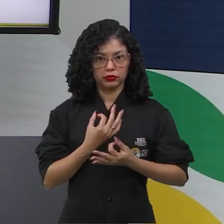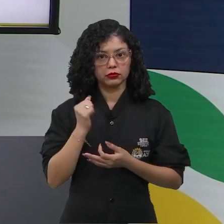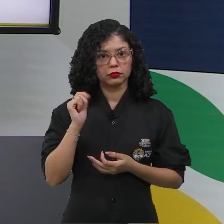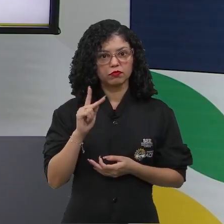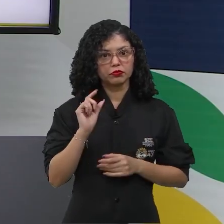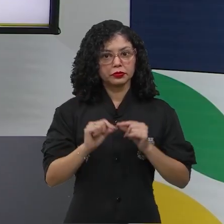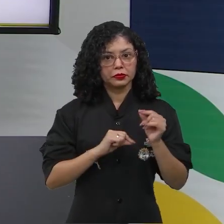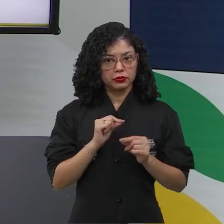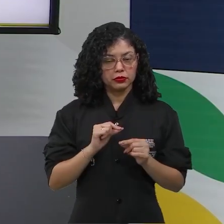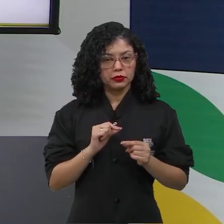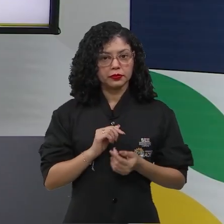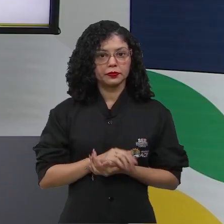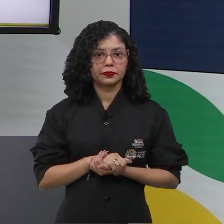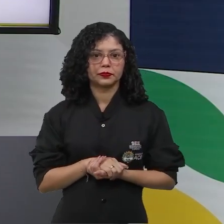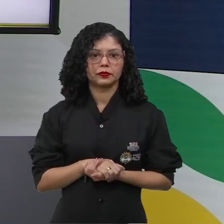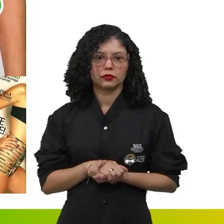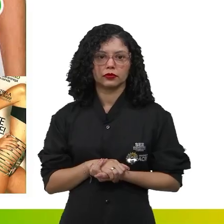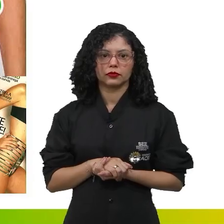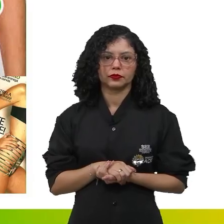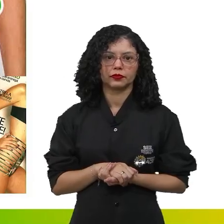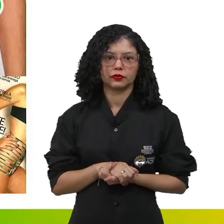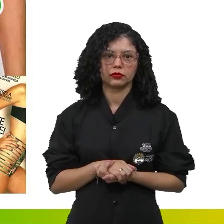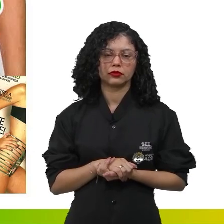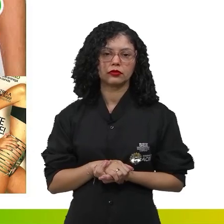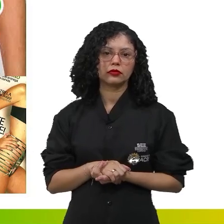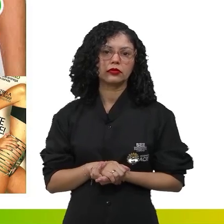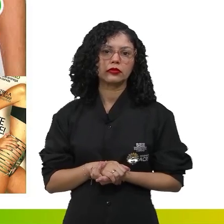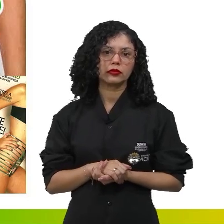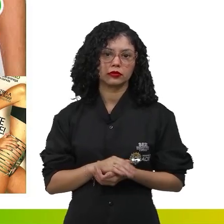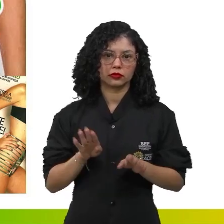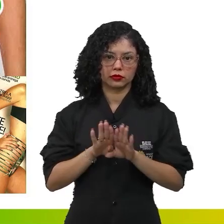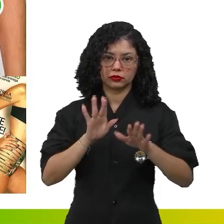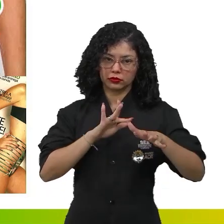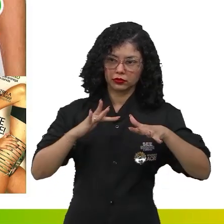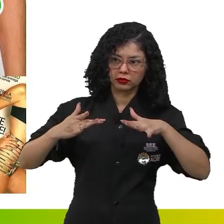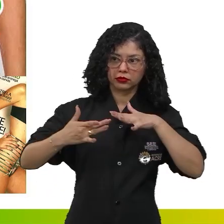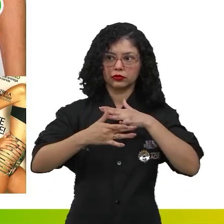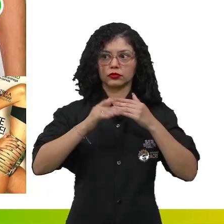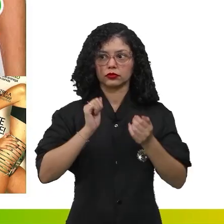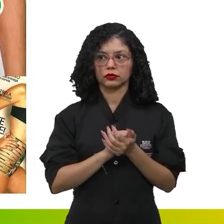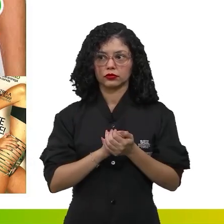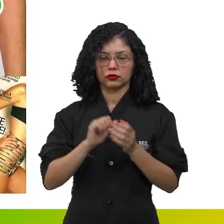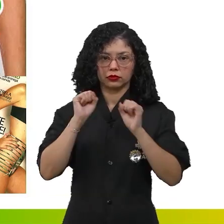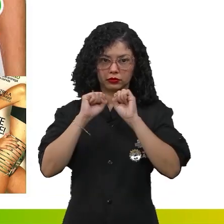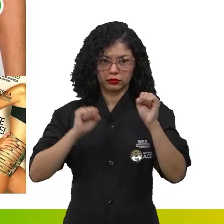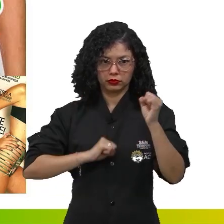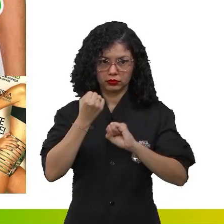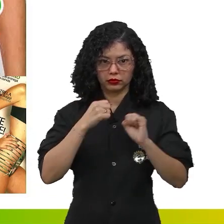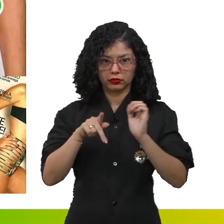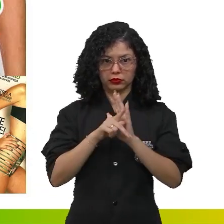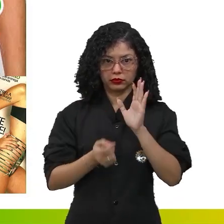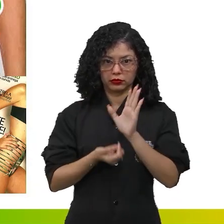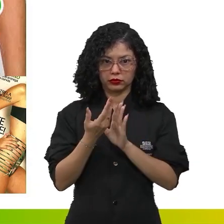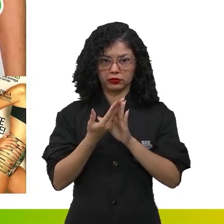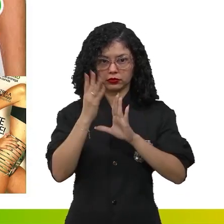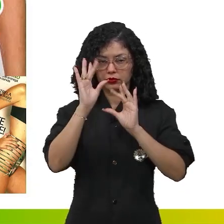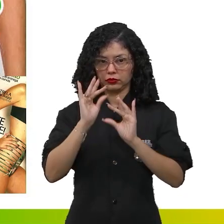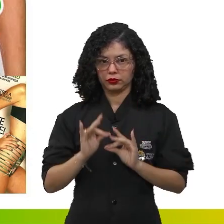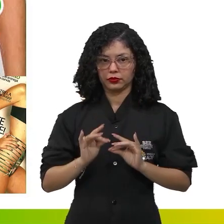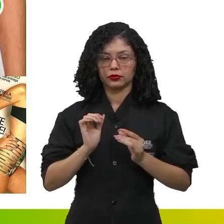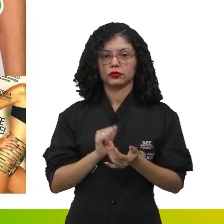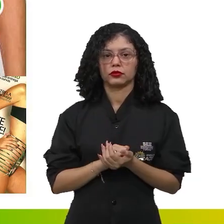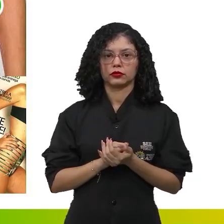perfeito, do que é ser padrão. Tá bom? Avançando. Então aqui, ó, as redes sociais e a indústria da beleza criam